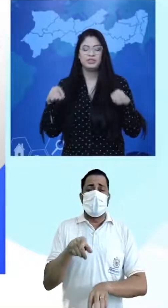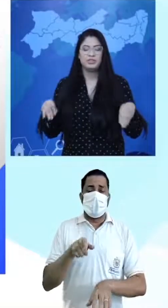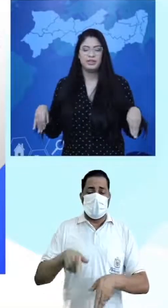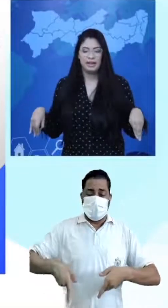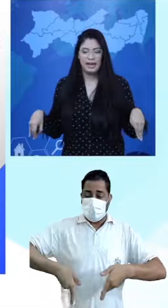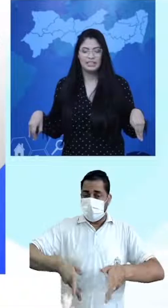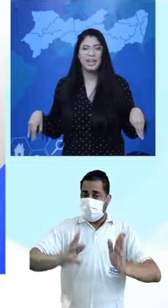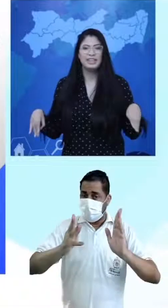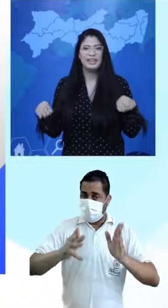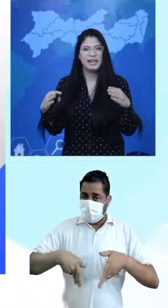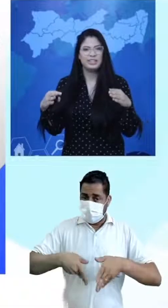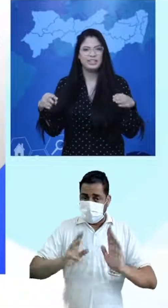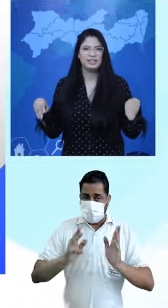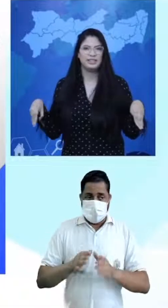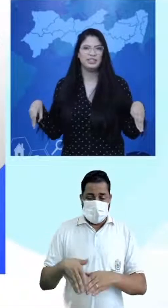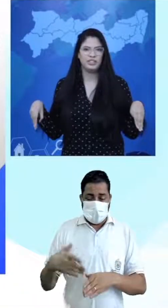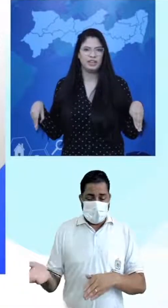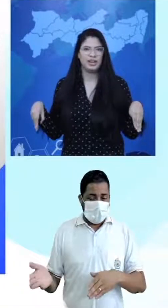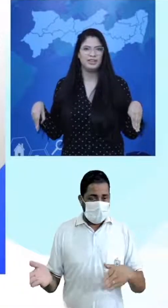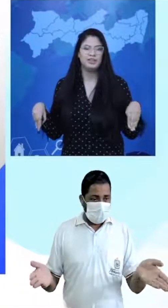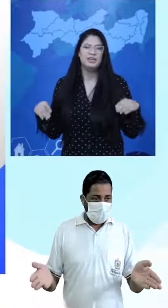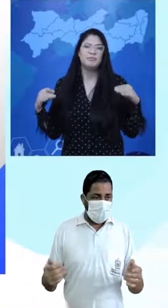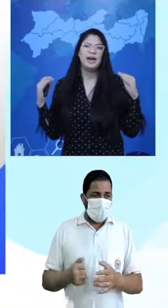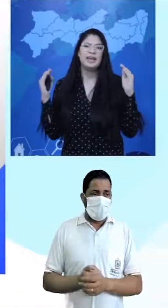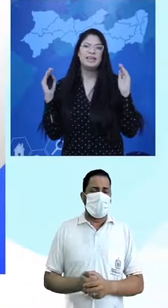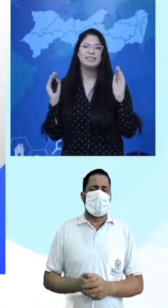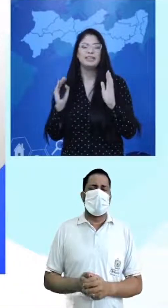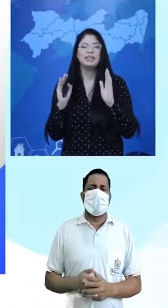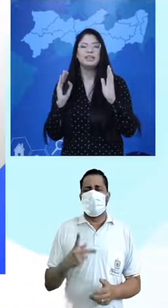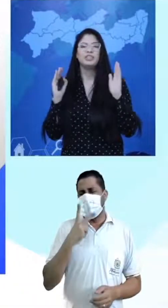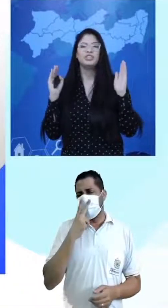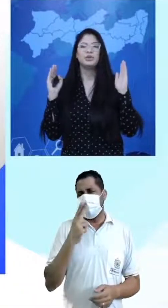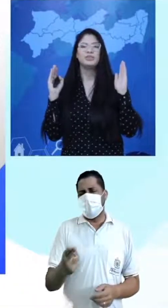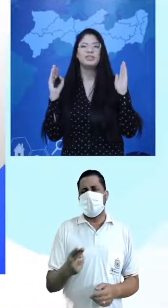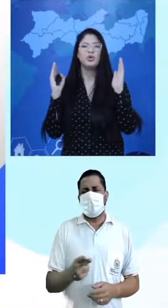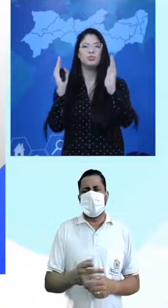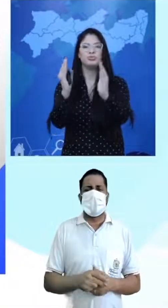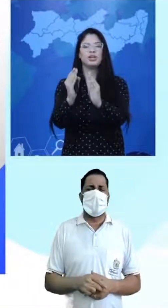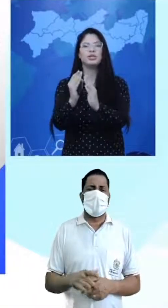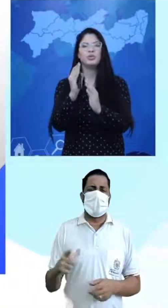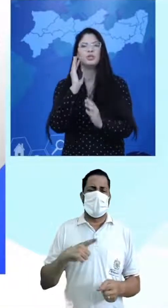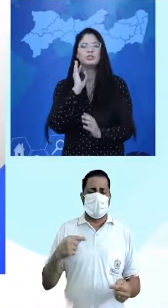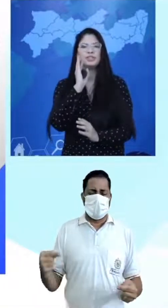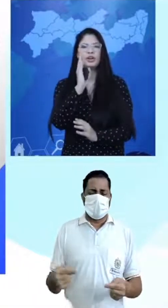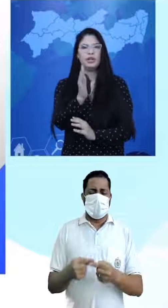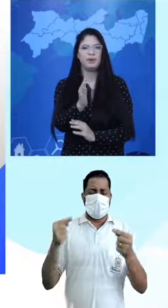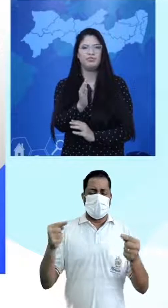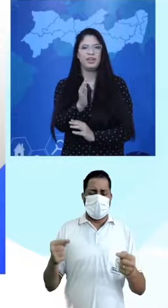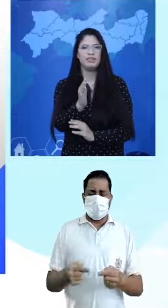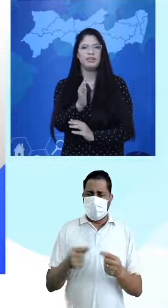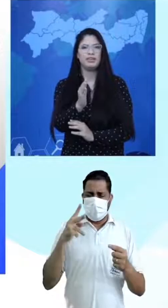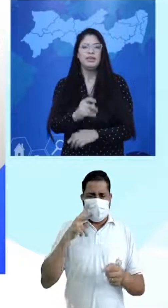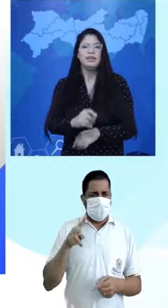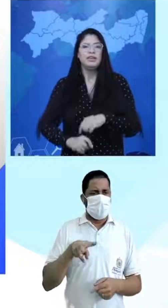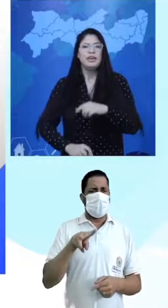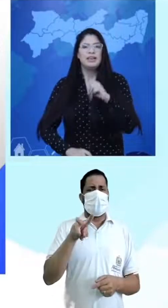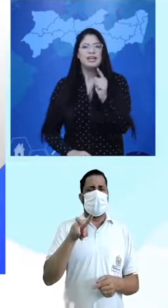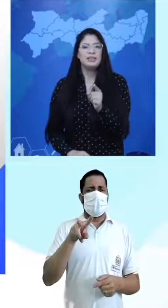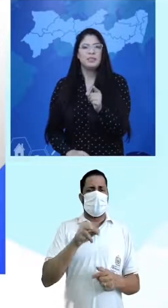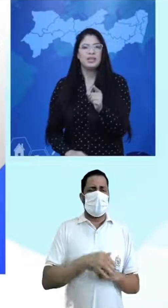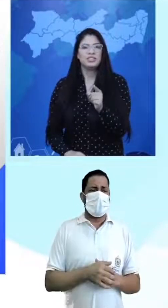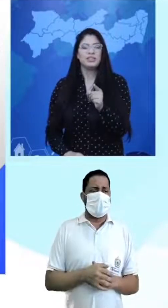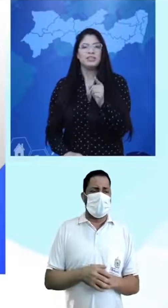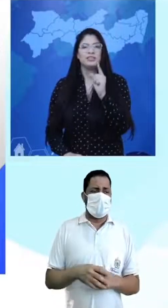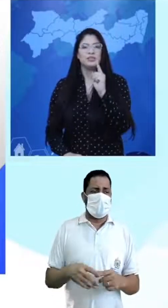as laterais dessa estrada parecem que estão se encontrando quando você olha para frente.